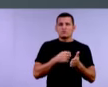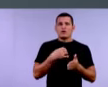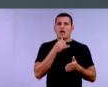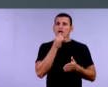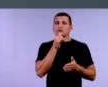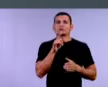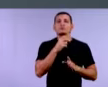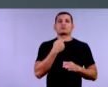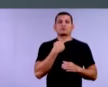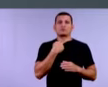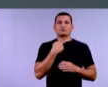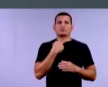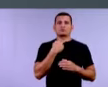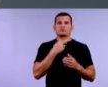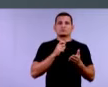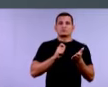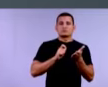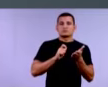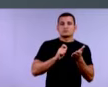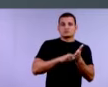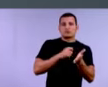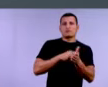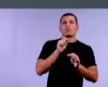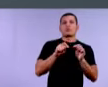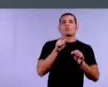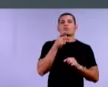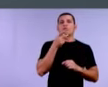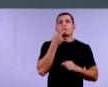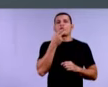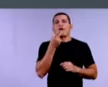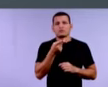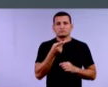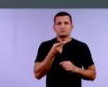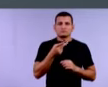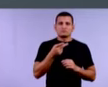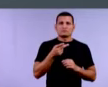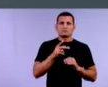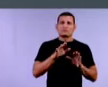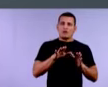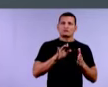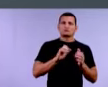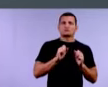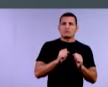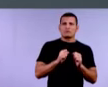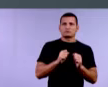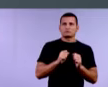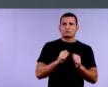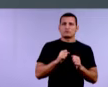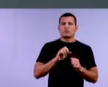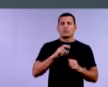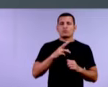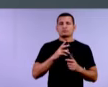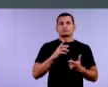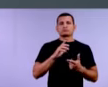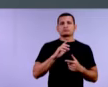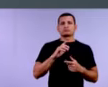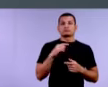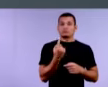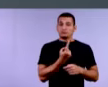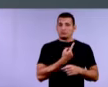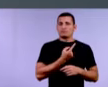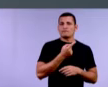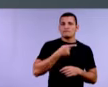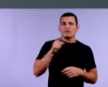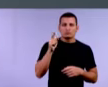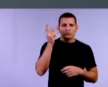dizer na língua escrever, você pode dizer, mas não pode escrever nós vai ou a gente vamos, que é muito comum